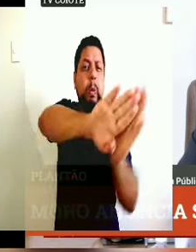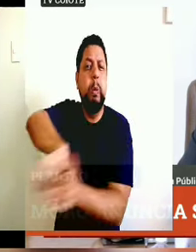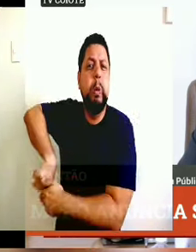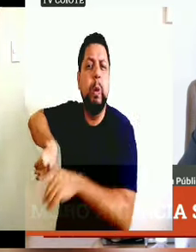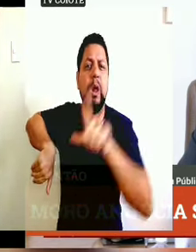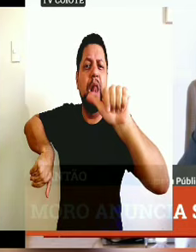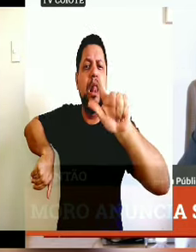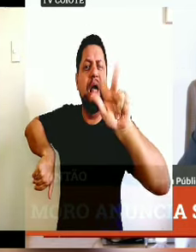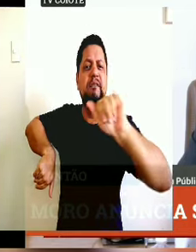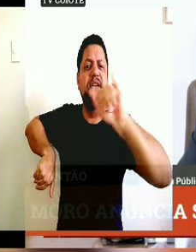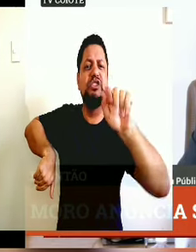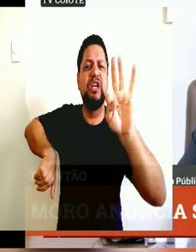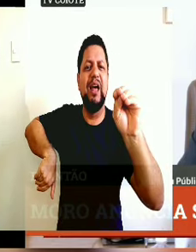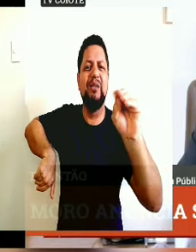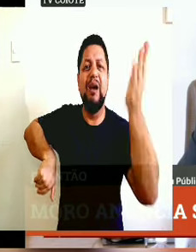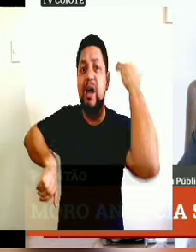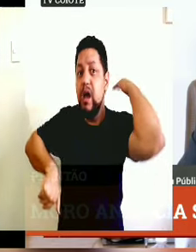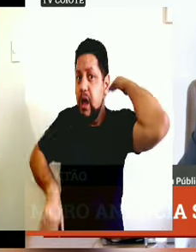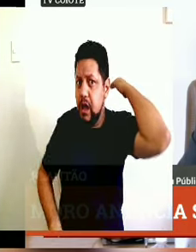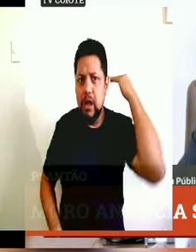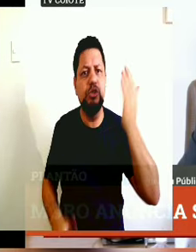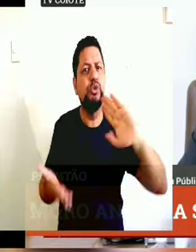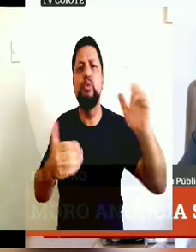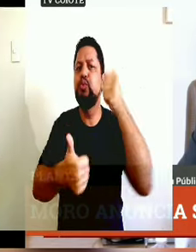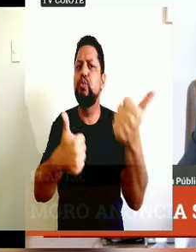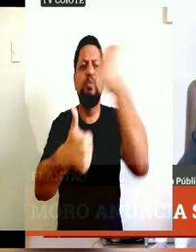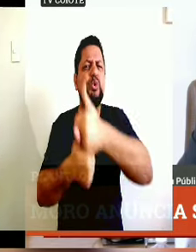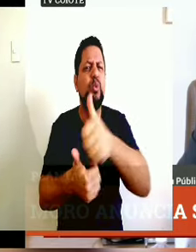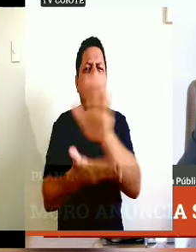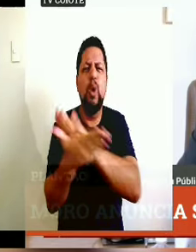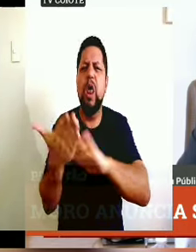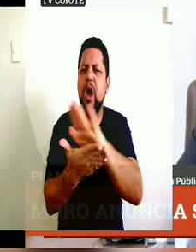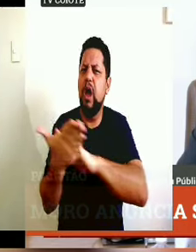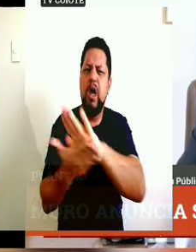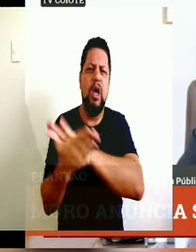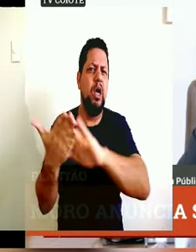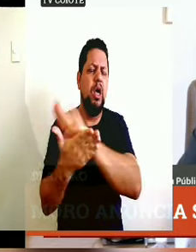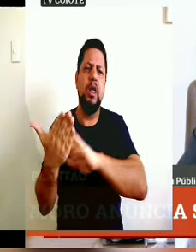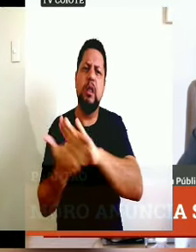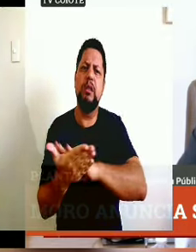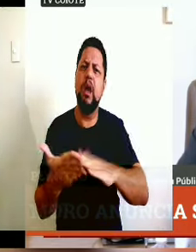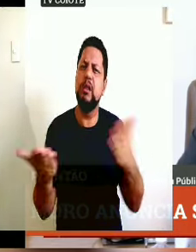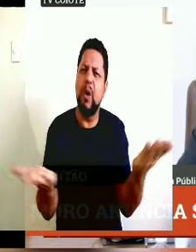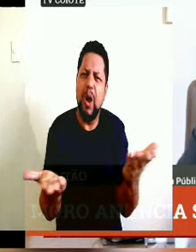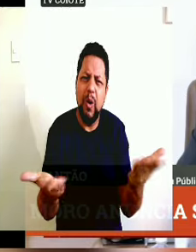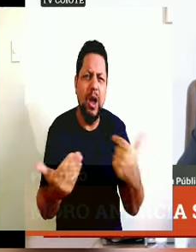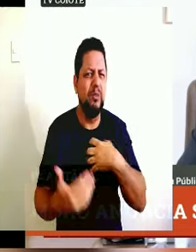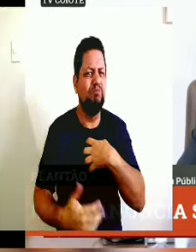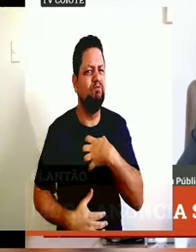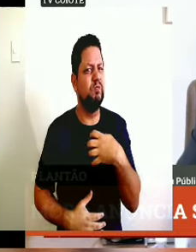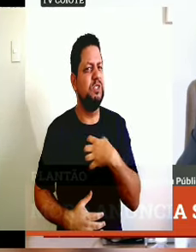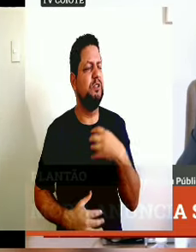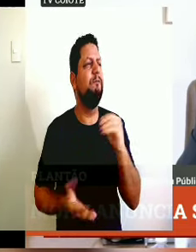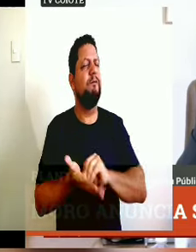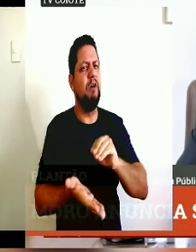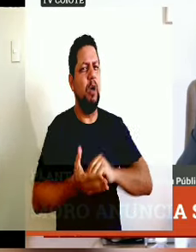de delegados, superintendentes naquela ocasião. Então eu não me senti confortável.